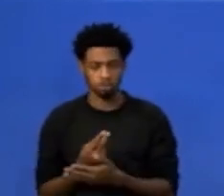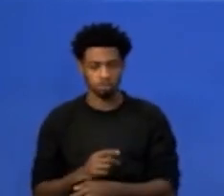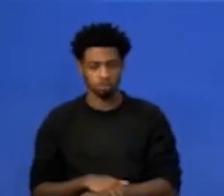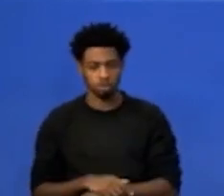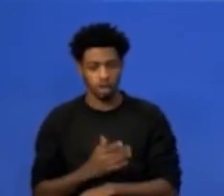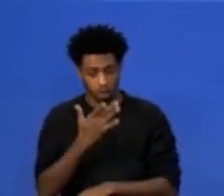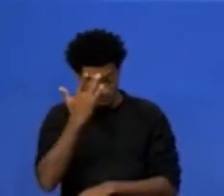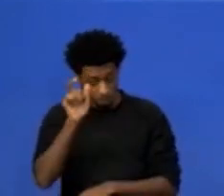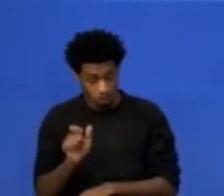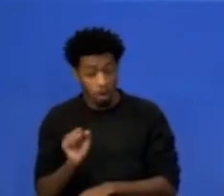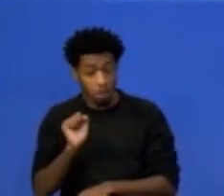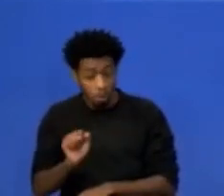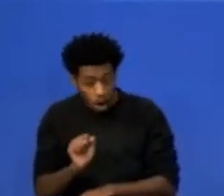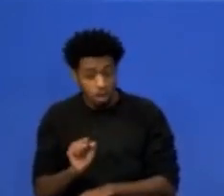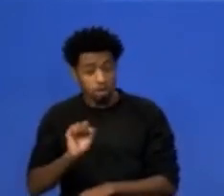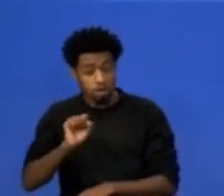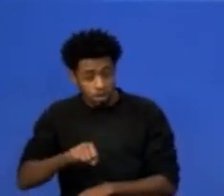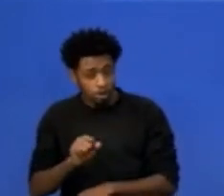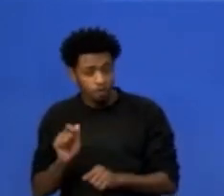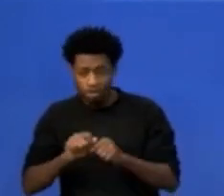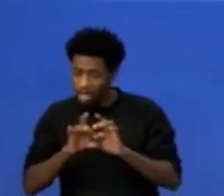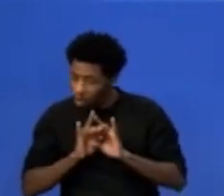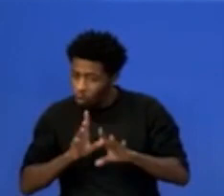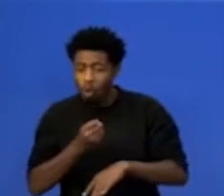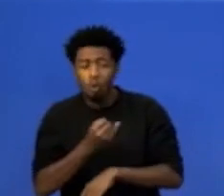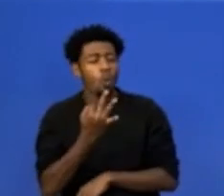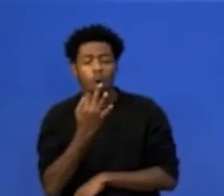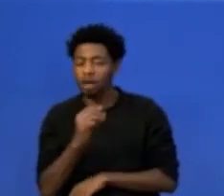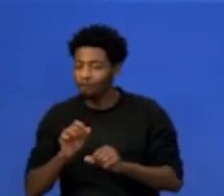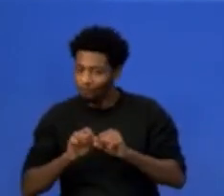se recuperar da melhor forma possível.